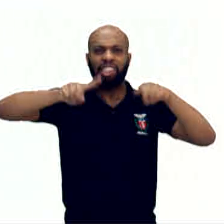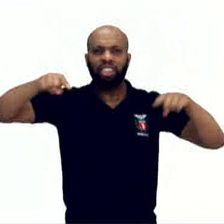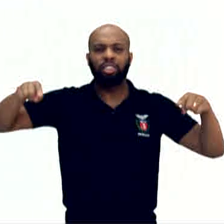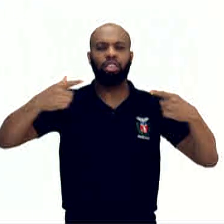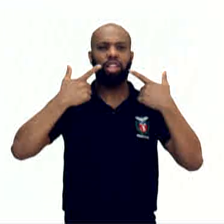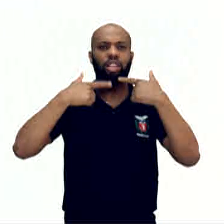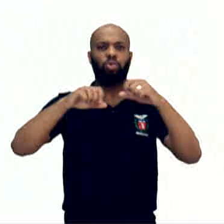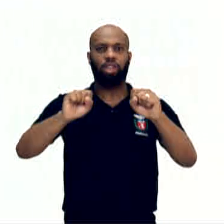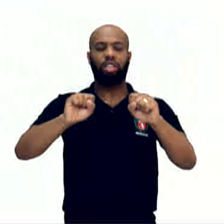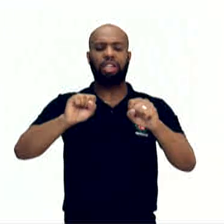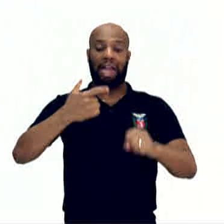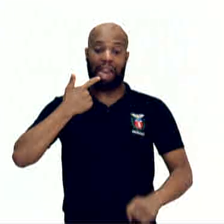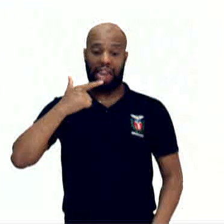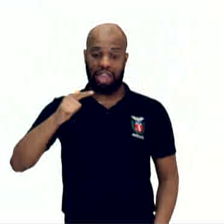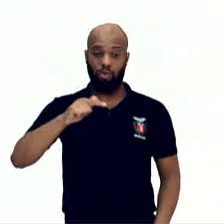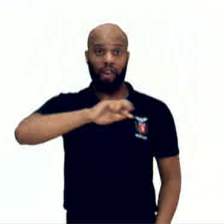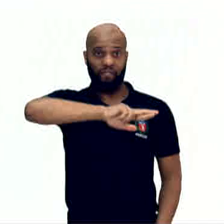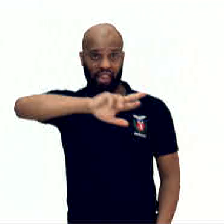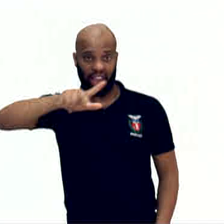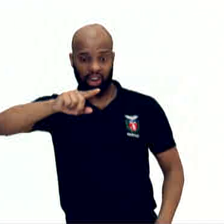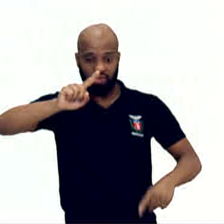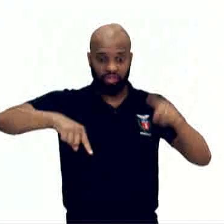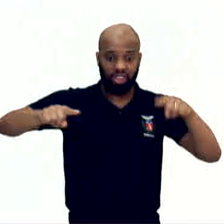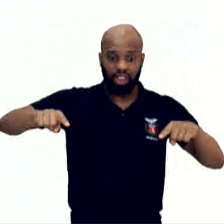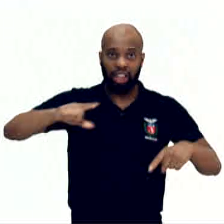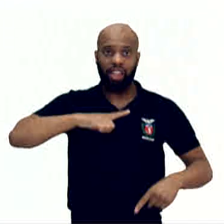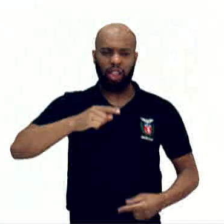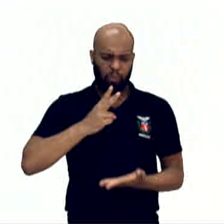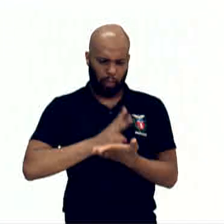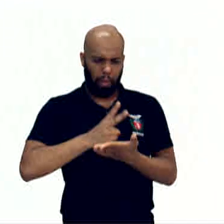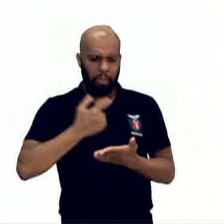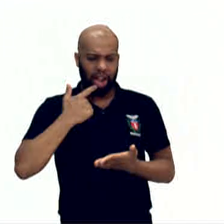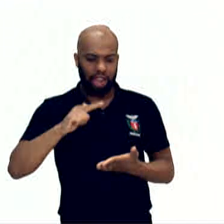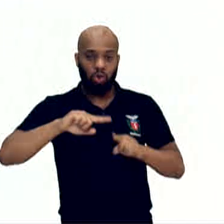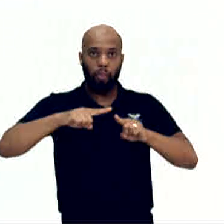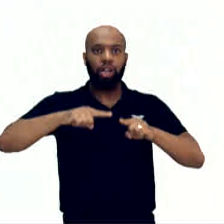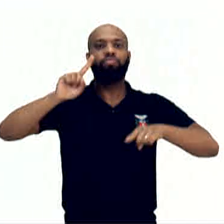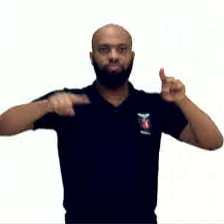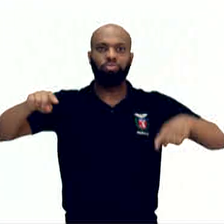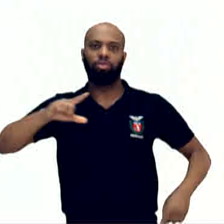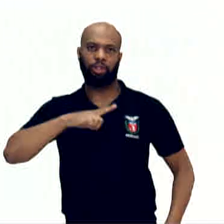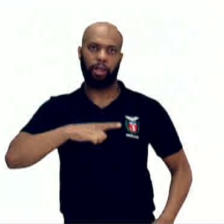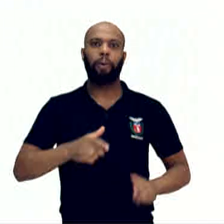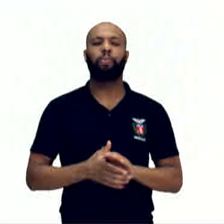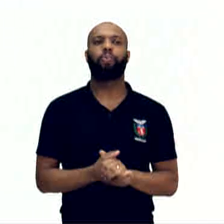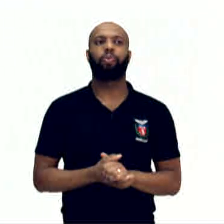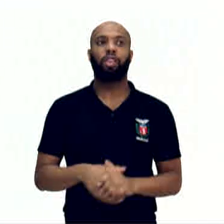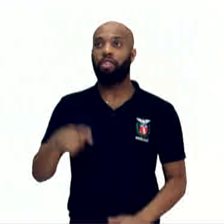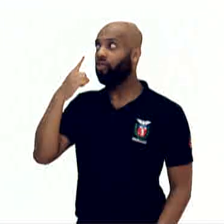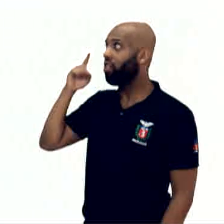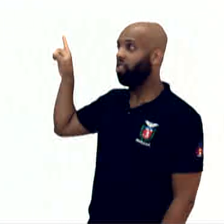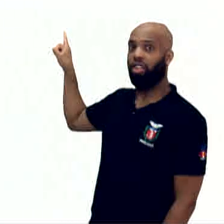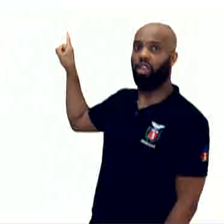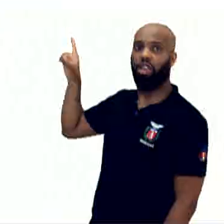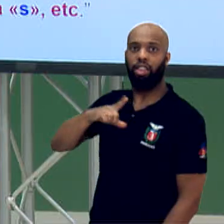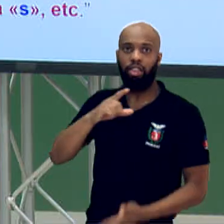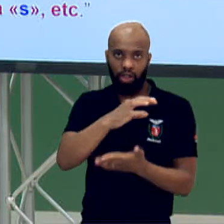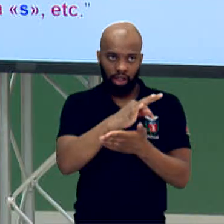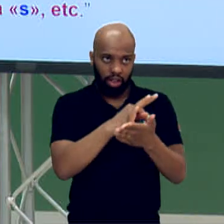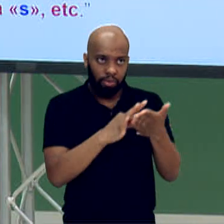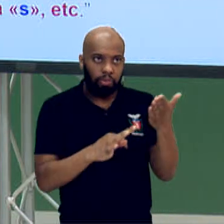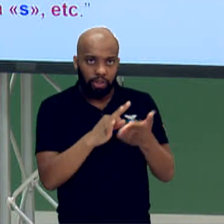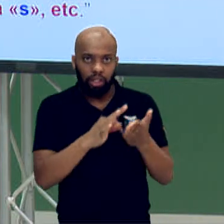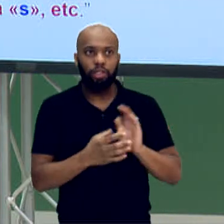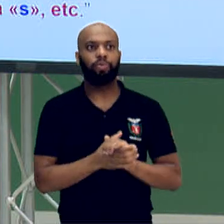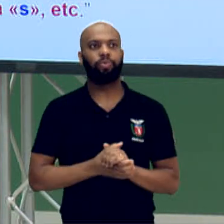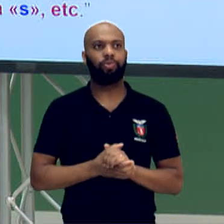variação de língua, diversidade de uma mesma língua. Então, nós temos aqui um fragmento de um texto, um